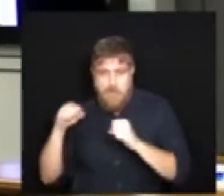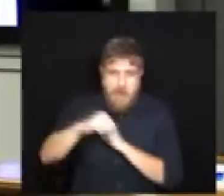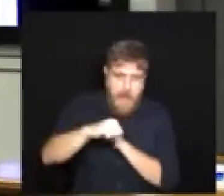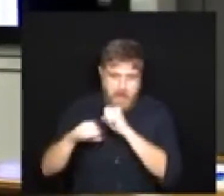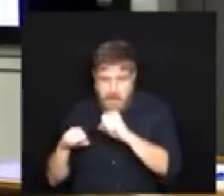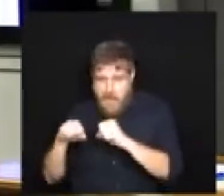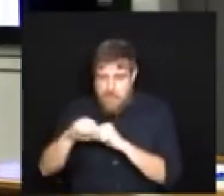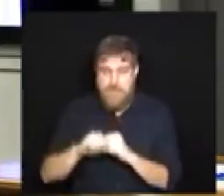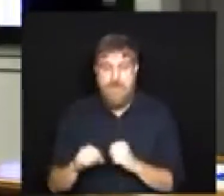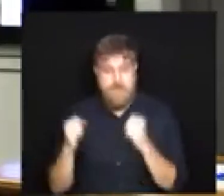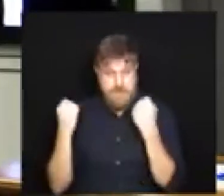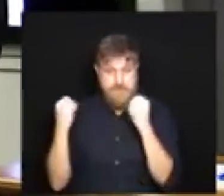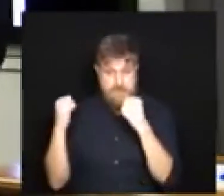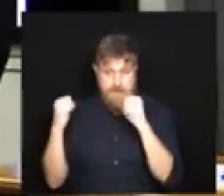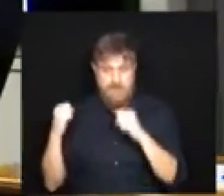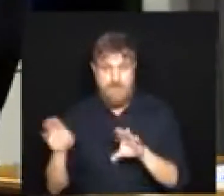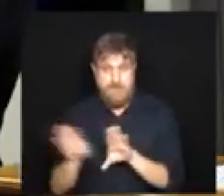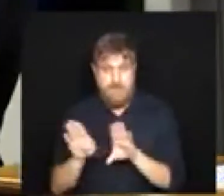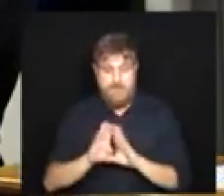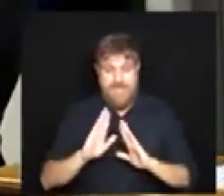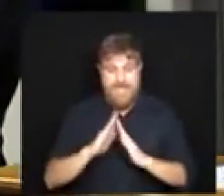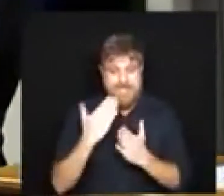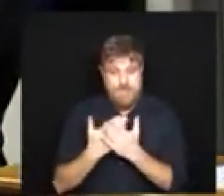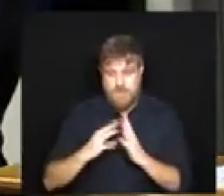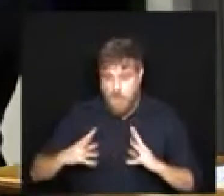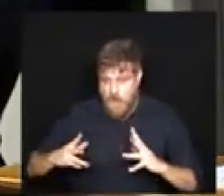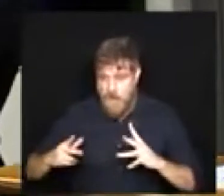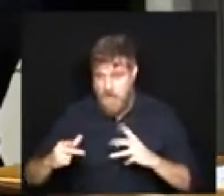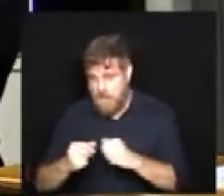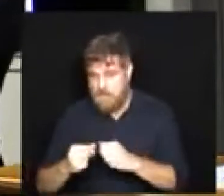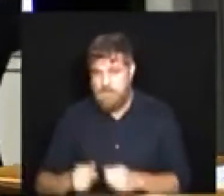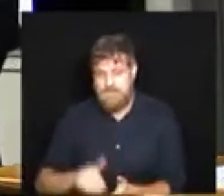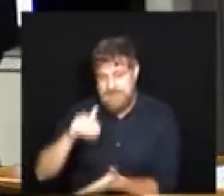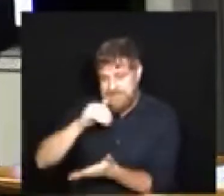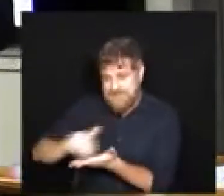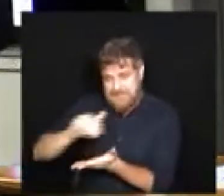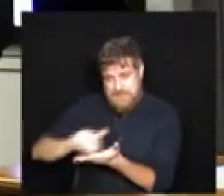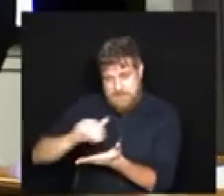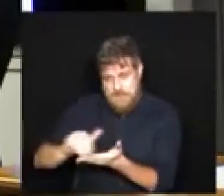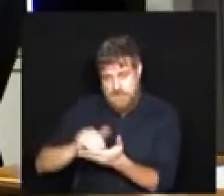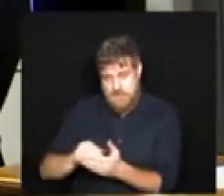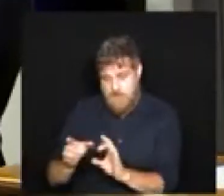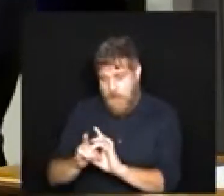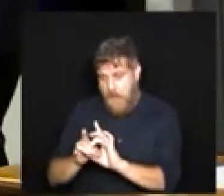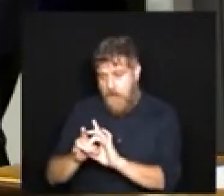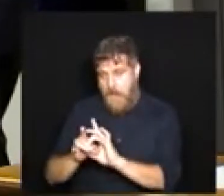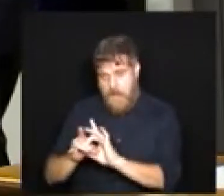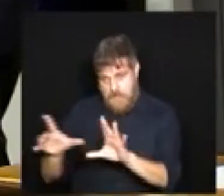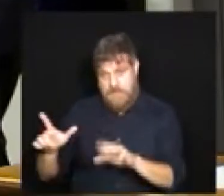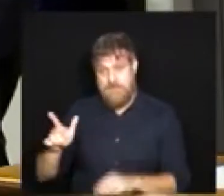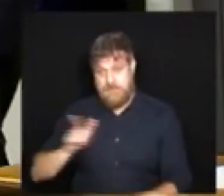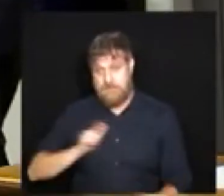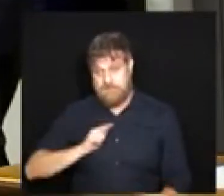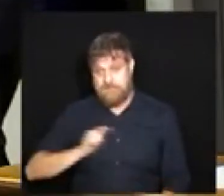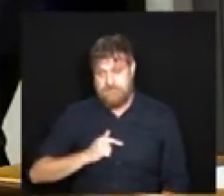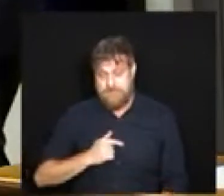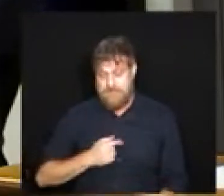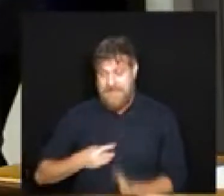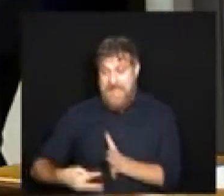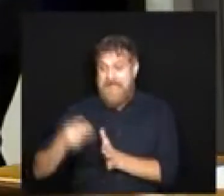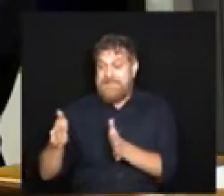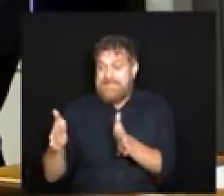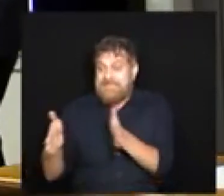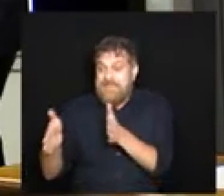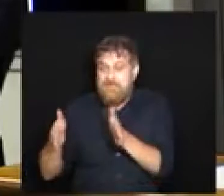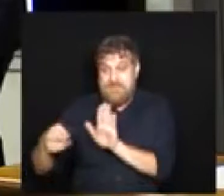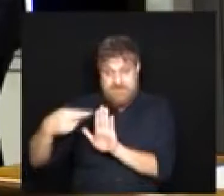As escolas em geral, todos os estabelecimentos comerciais ou de escritórios podem abrir dentro da sua capacidade instalada, desde que